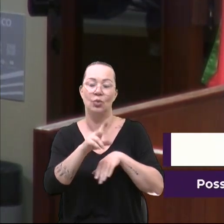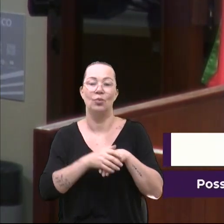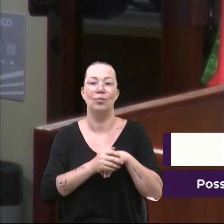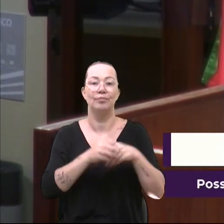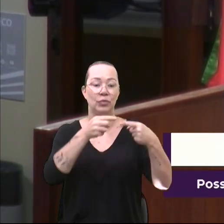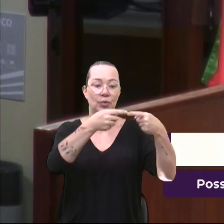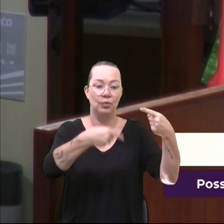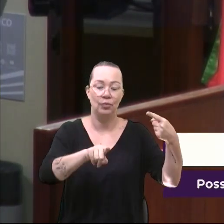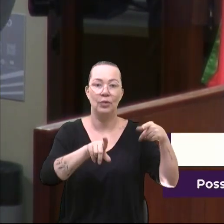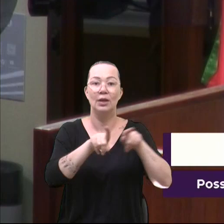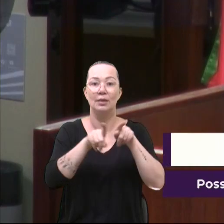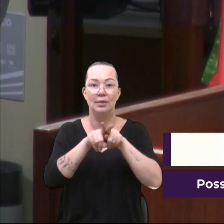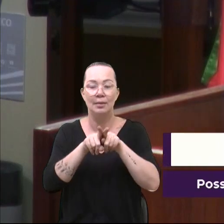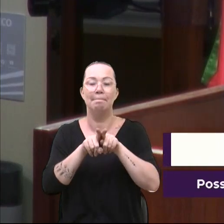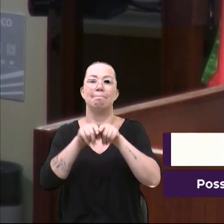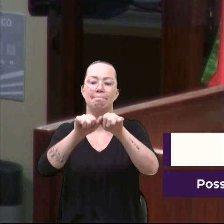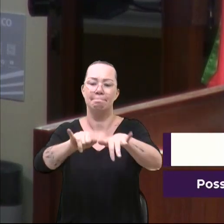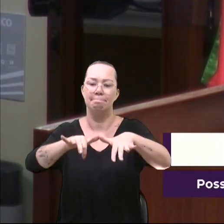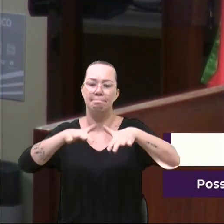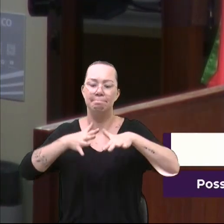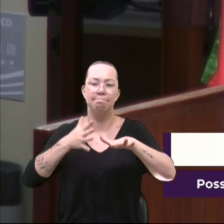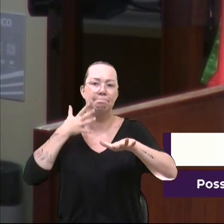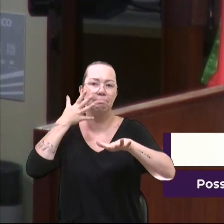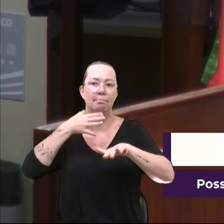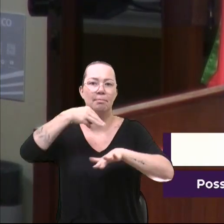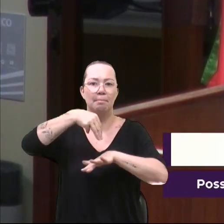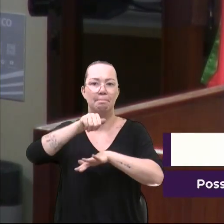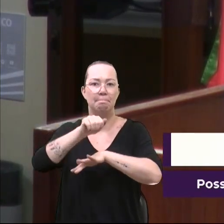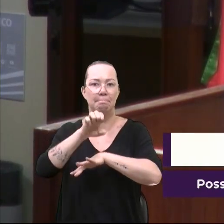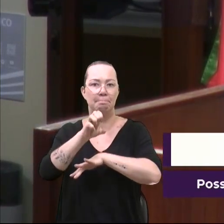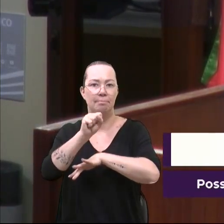Audiência pública na Maesa.